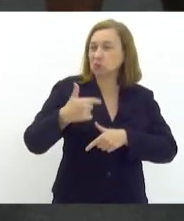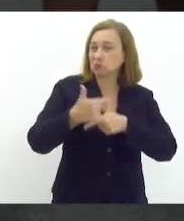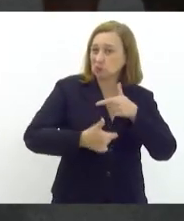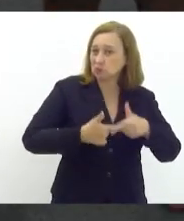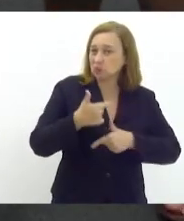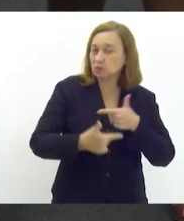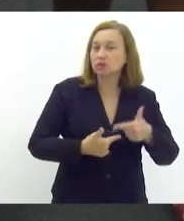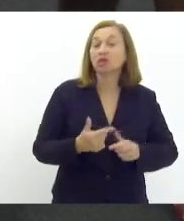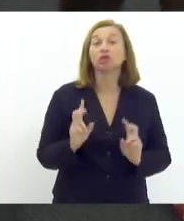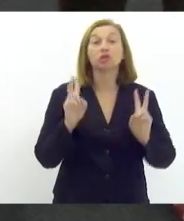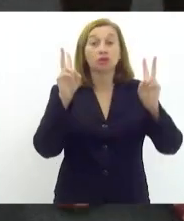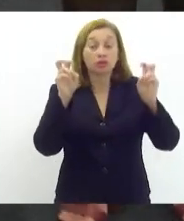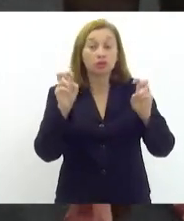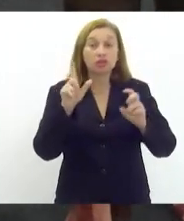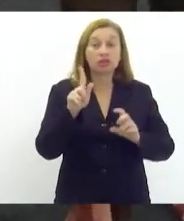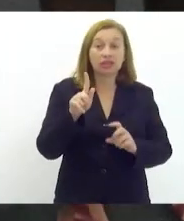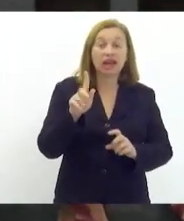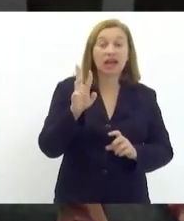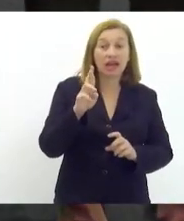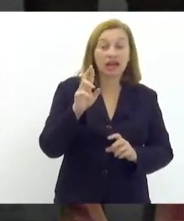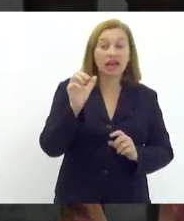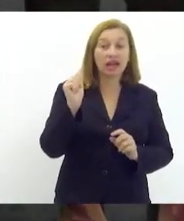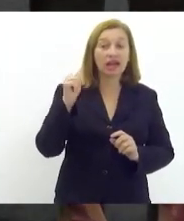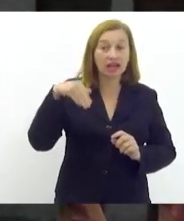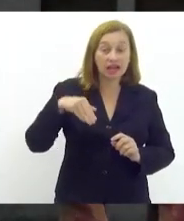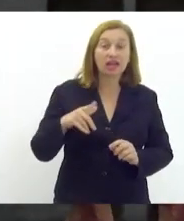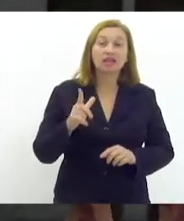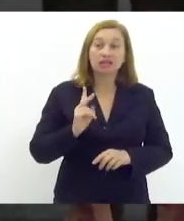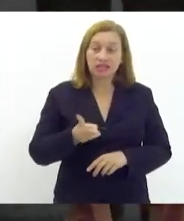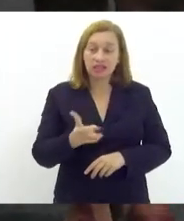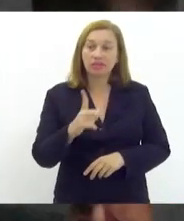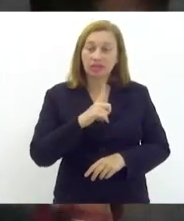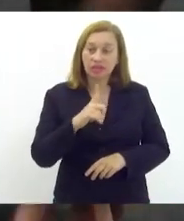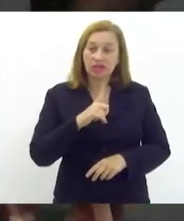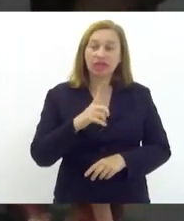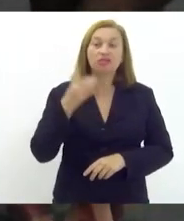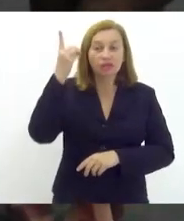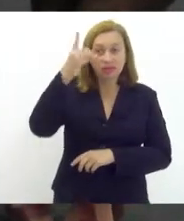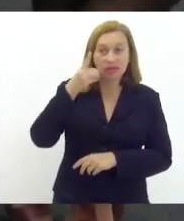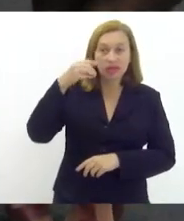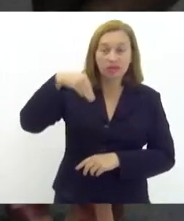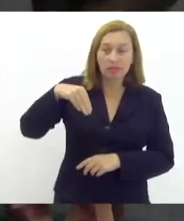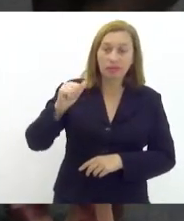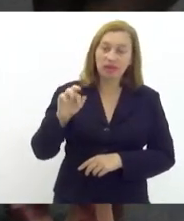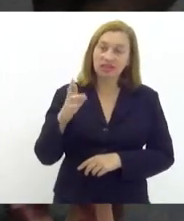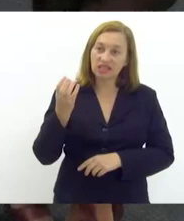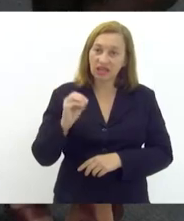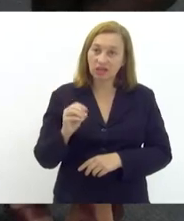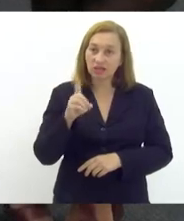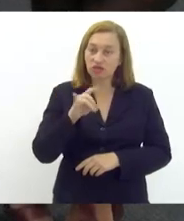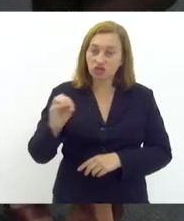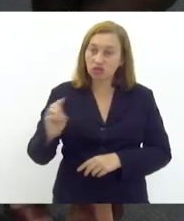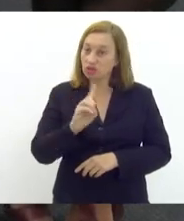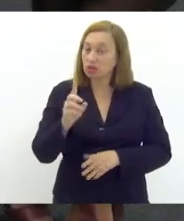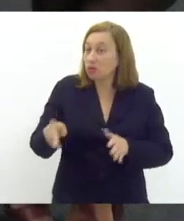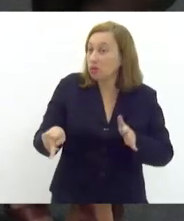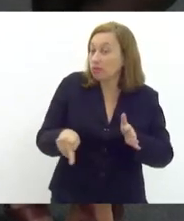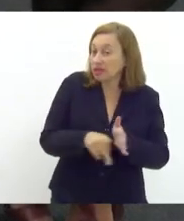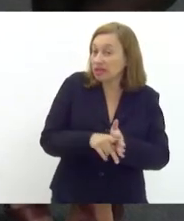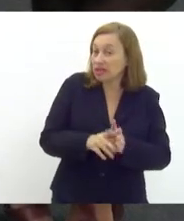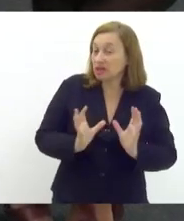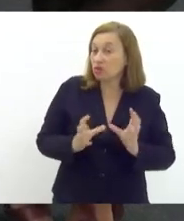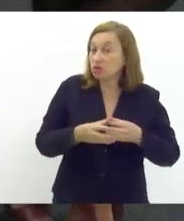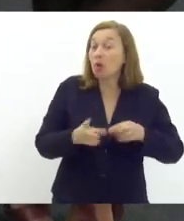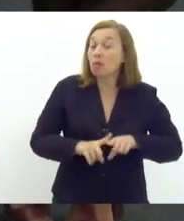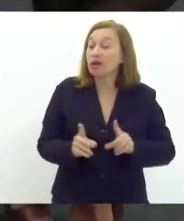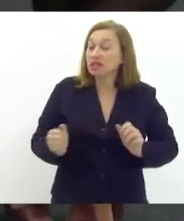da Gran e conta sempre com a presença do deputado Marcelo Dino que não integra a comissão mas que